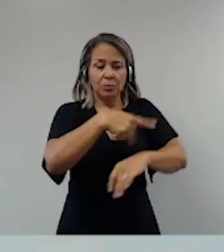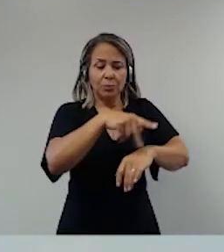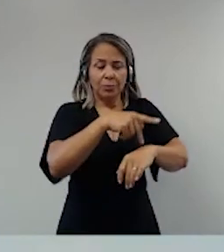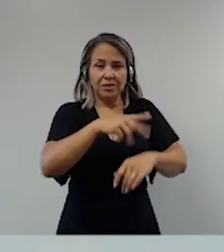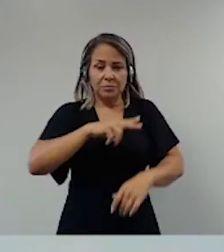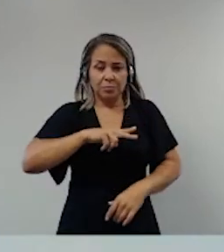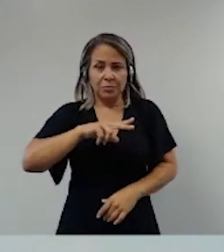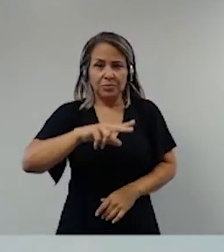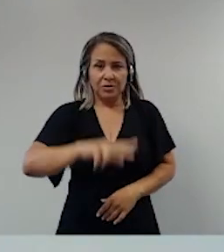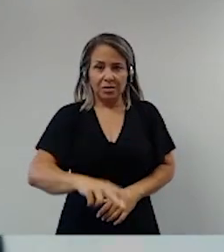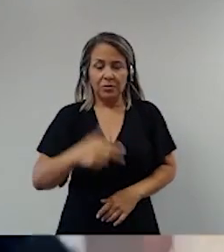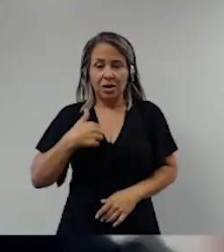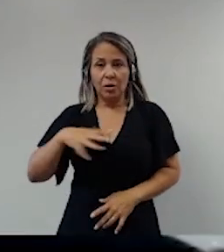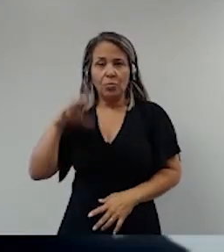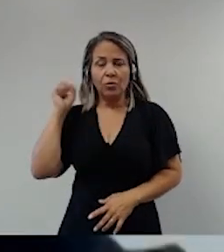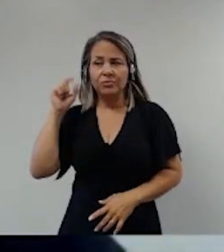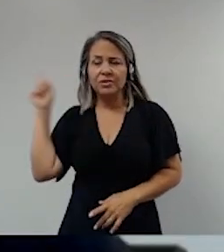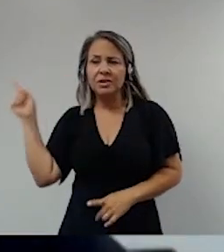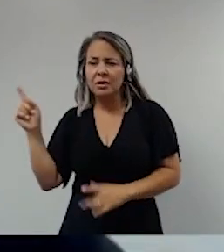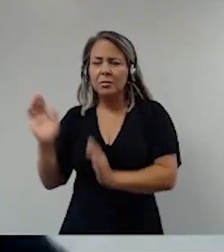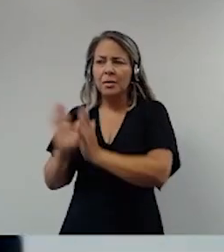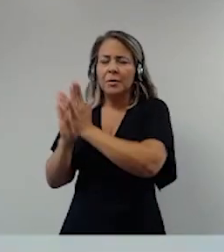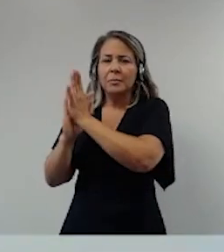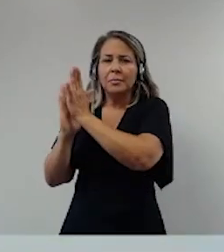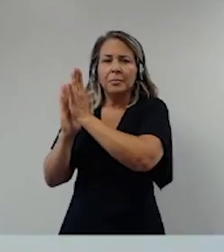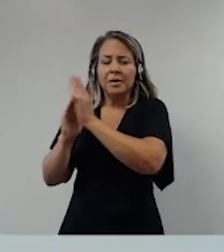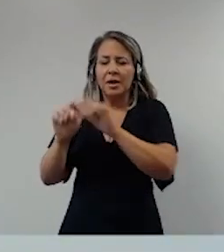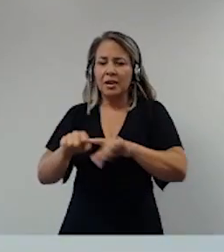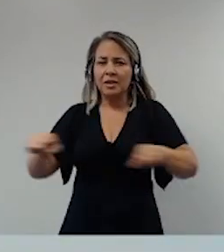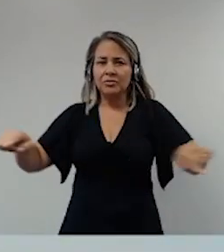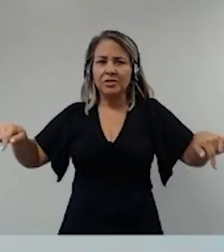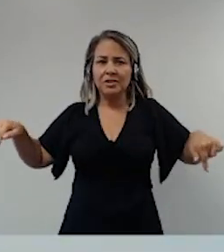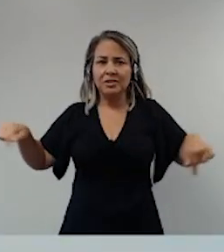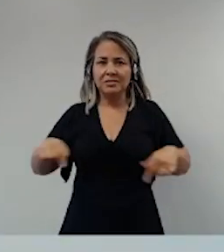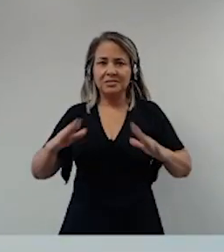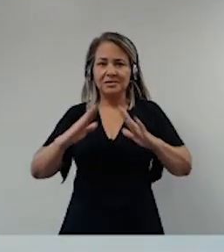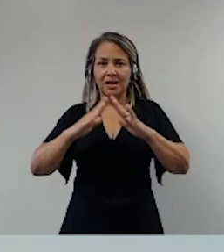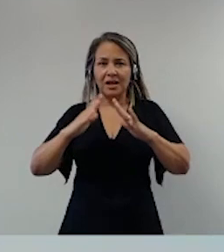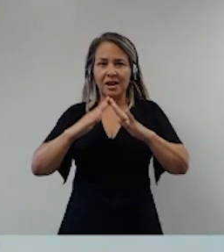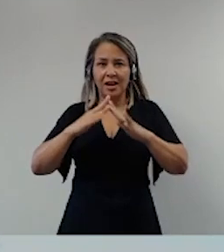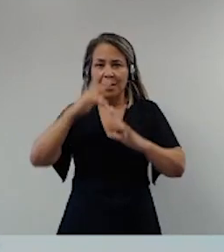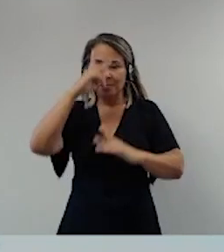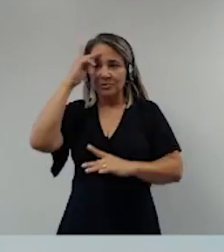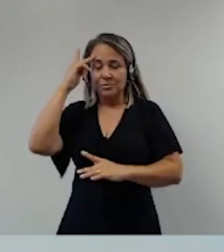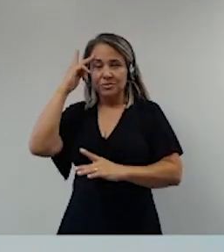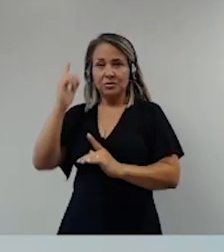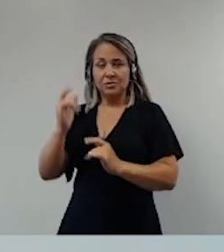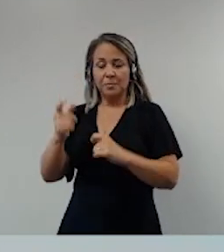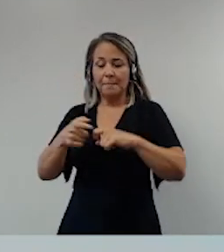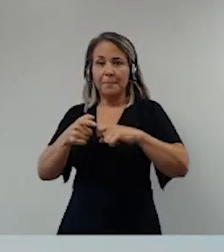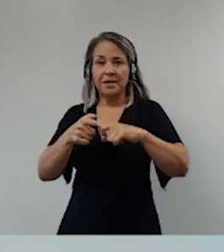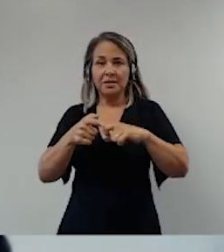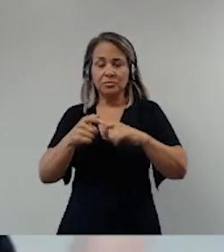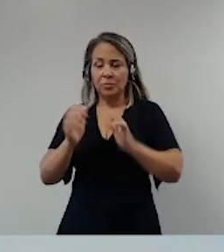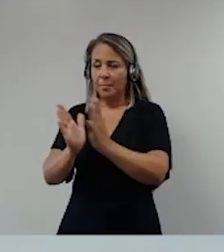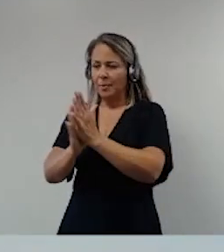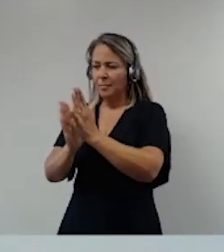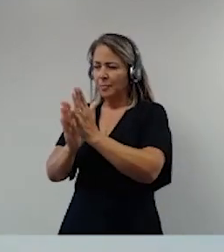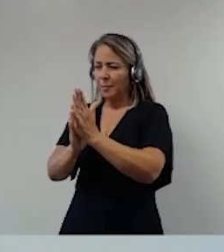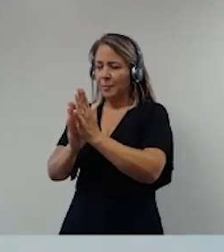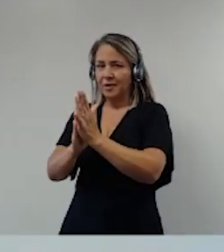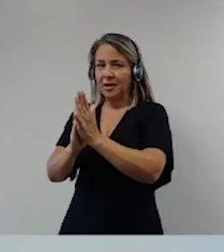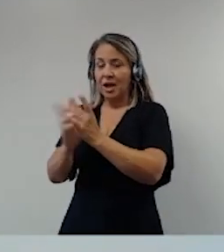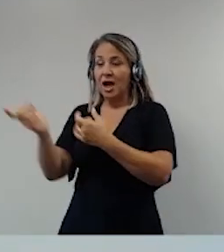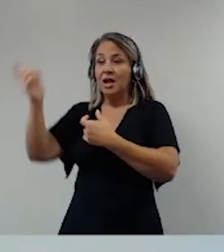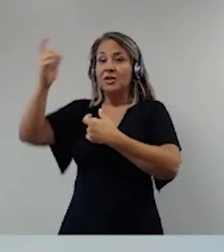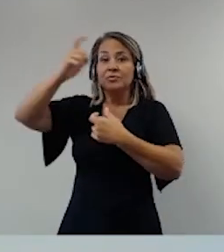primeira salva de palmas nas sacadas, nas varandas, para os médicos. E voltei ao Brasil. Devo